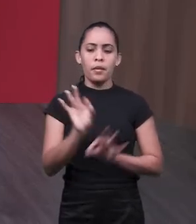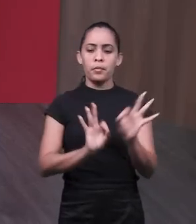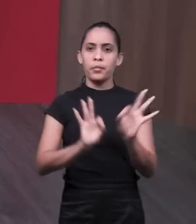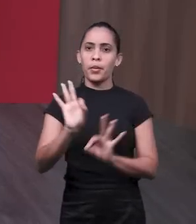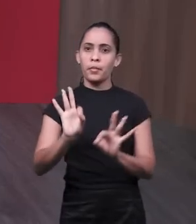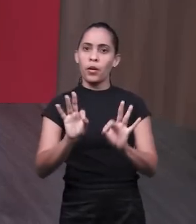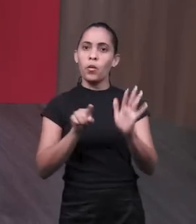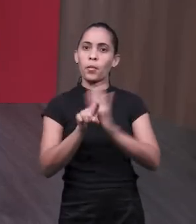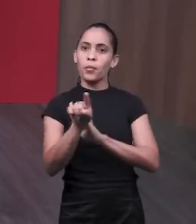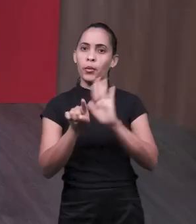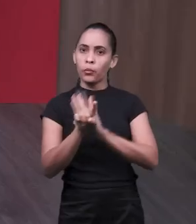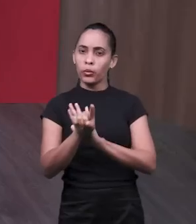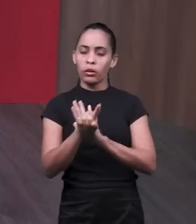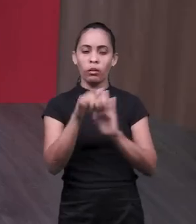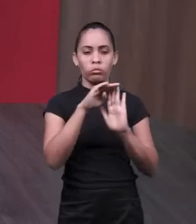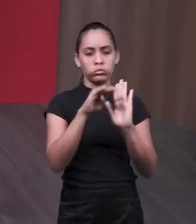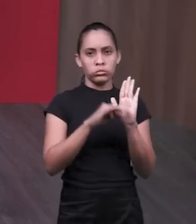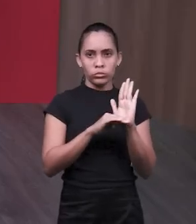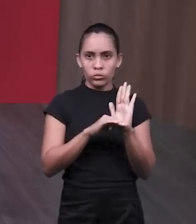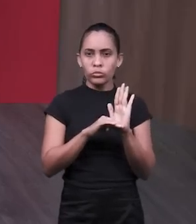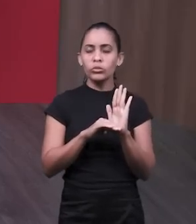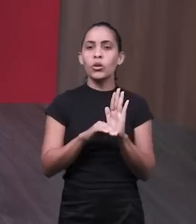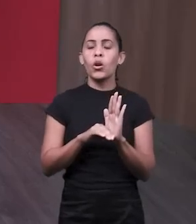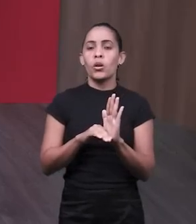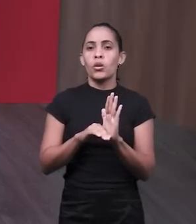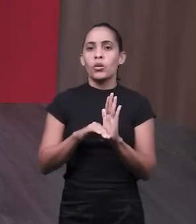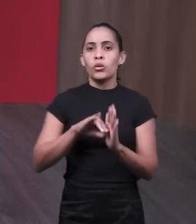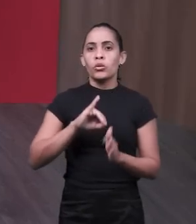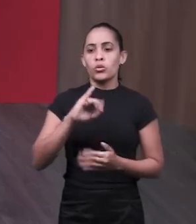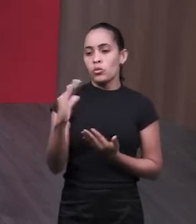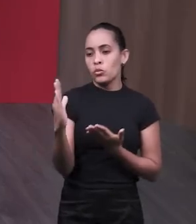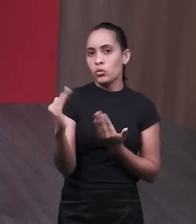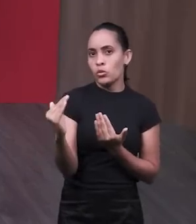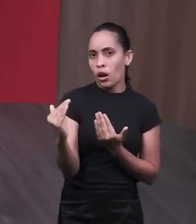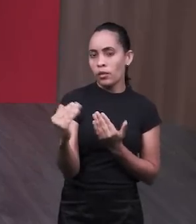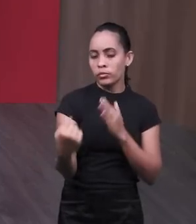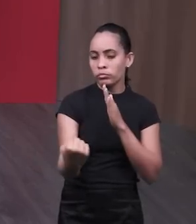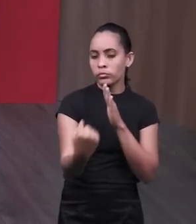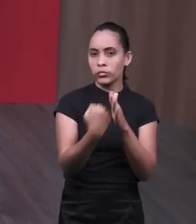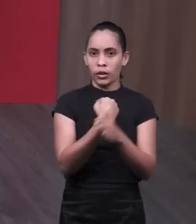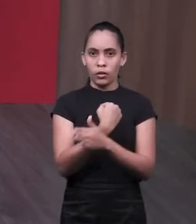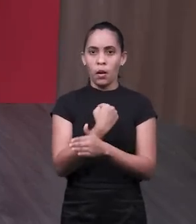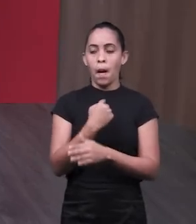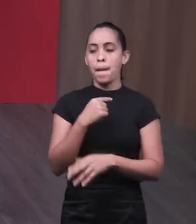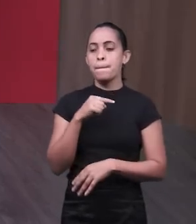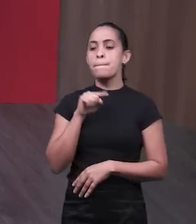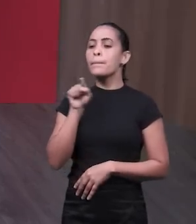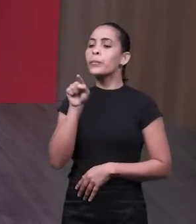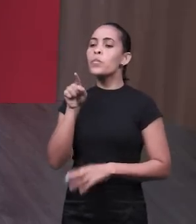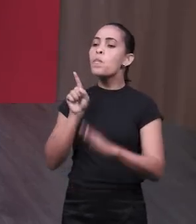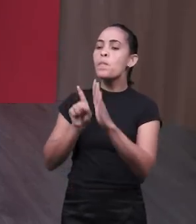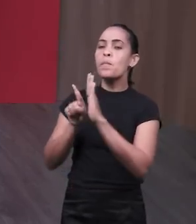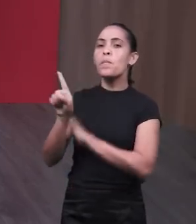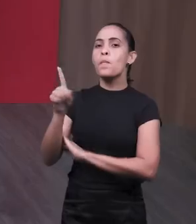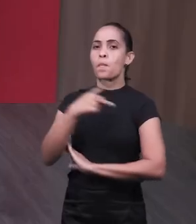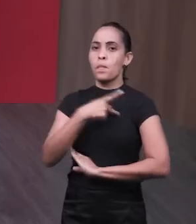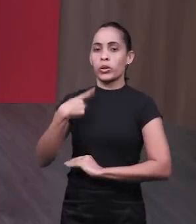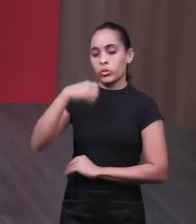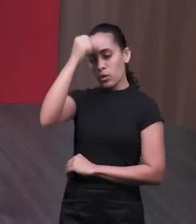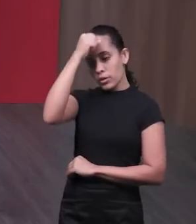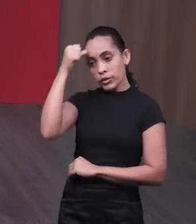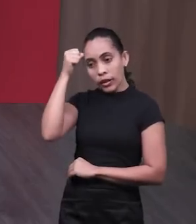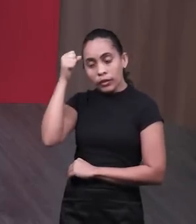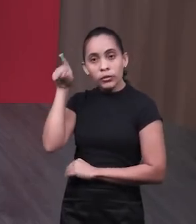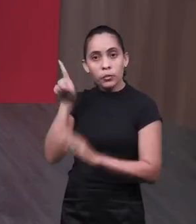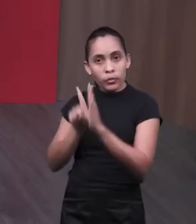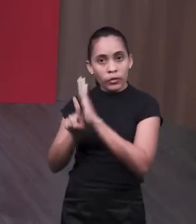algumas perguntas que os jovens enviaram. E eu vou até pedir para que ela faça uma dessas perguntas ao pastor Sérgio, nosso convidado, mas